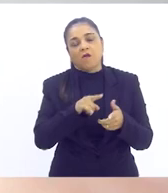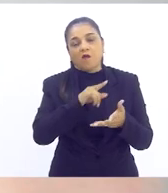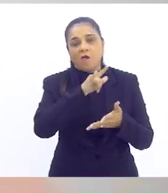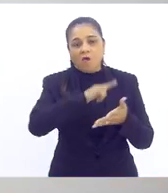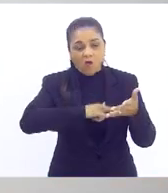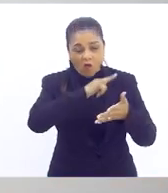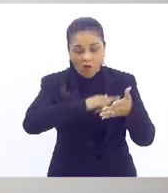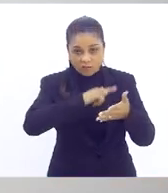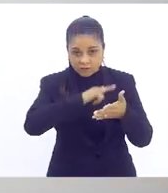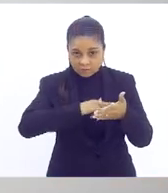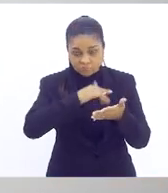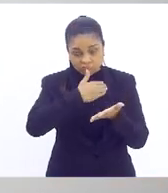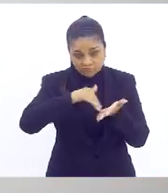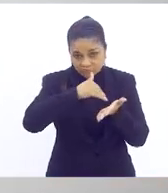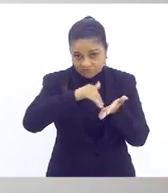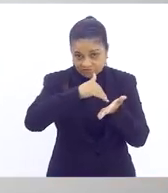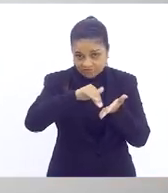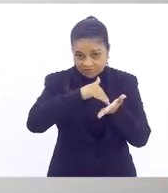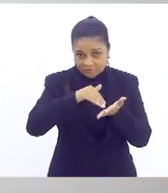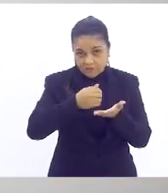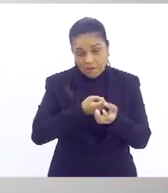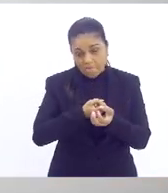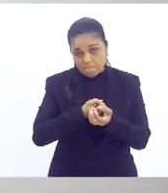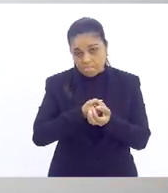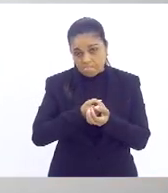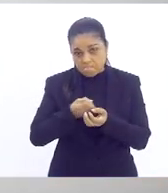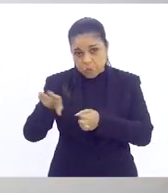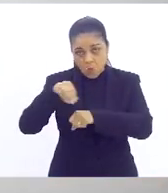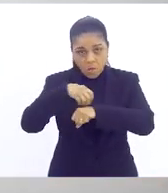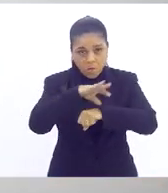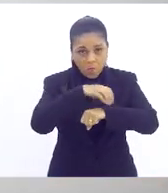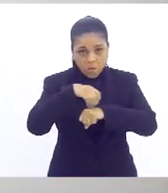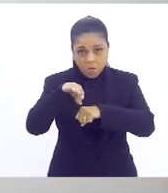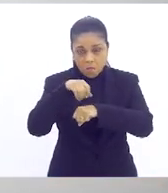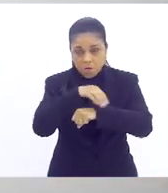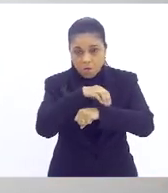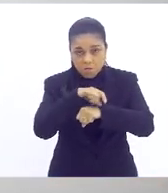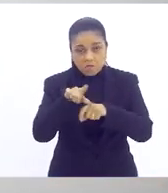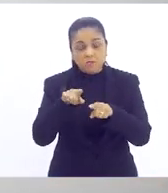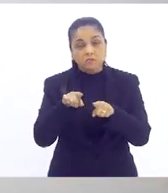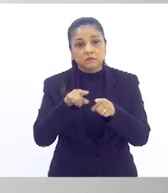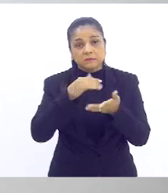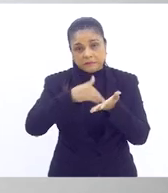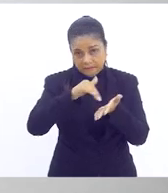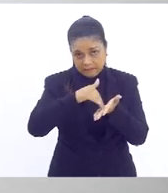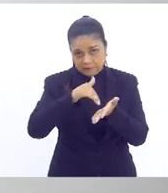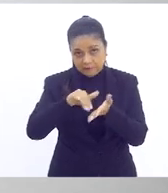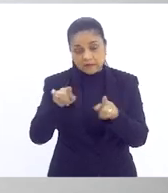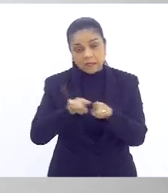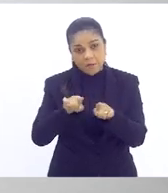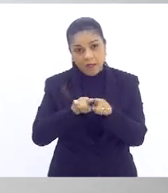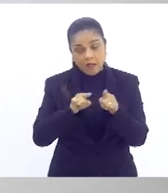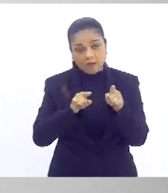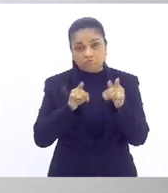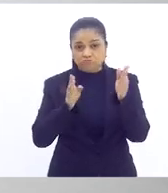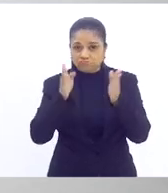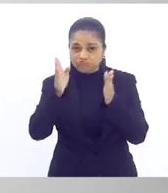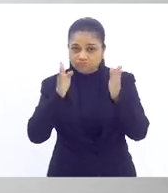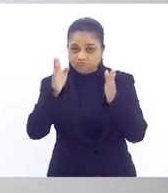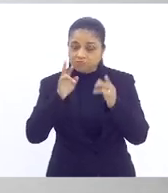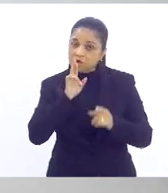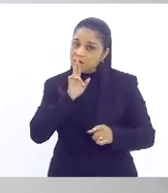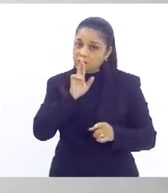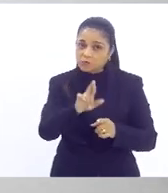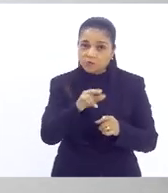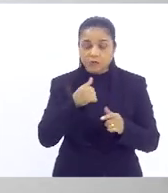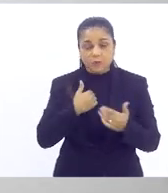aos secretários das respectivas pastas mas sugerindo um prazo também para responder porque só